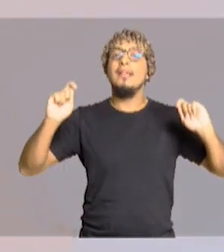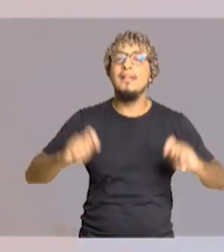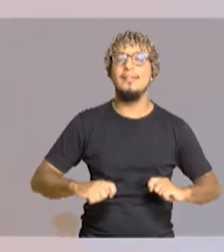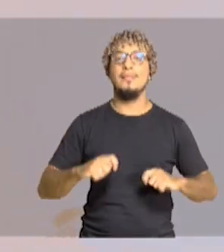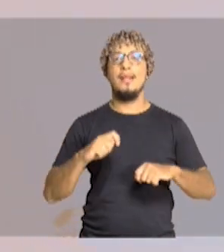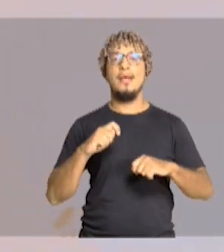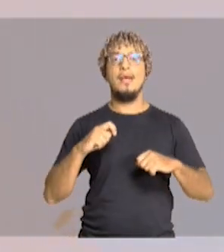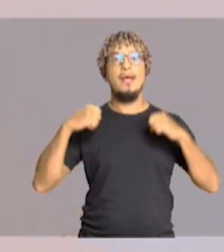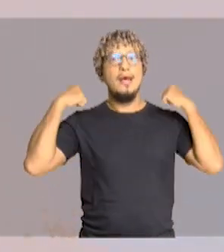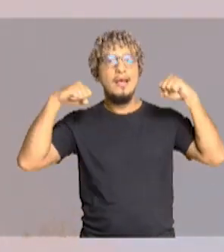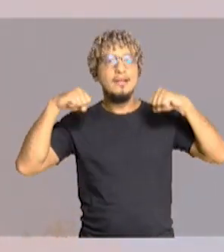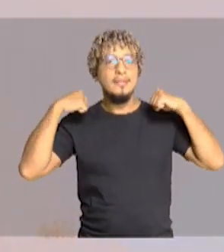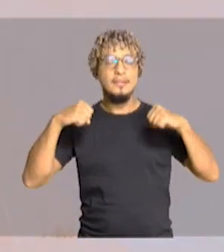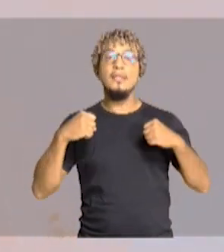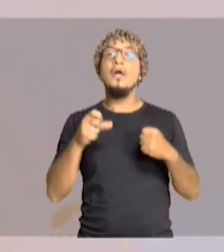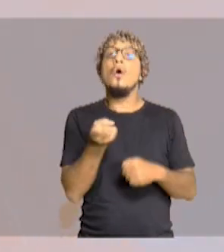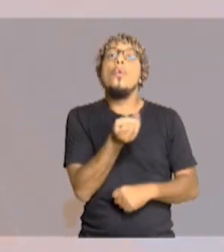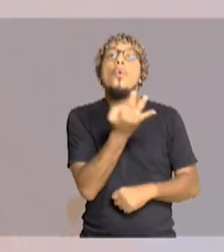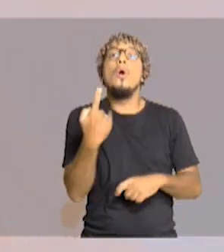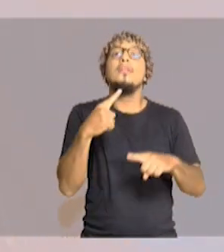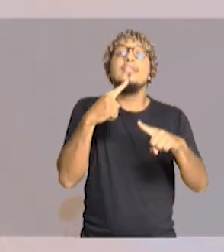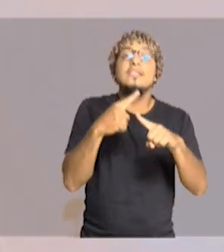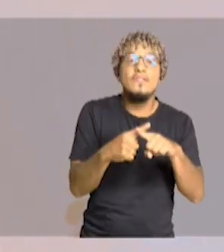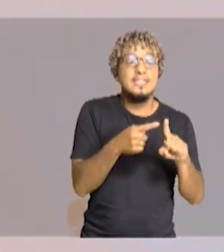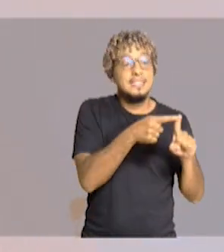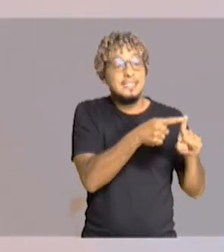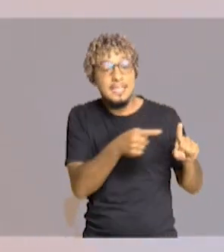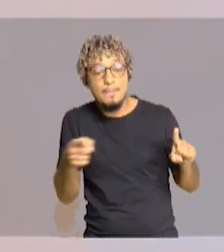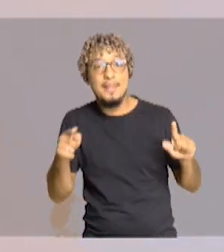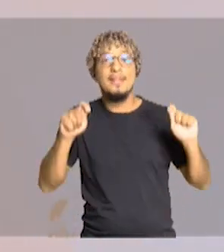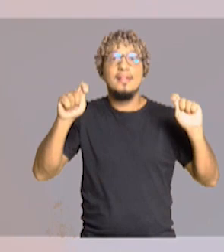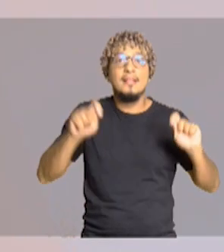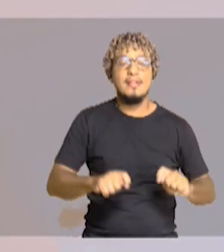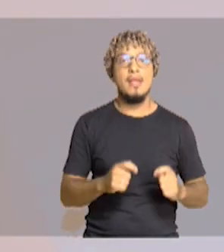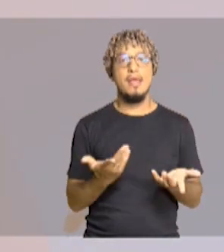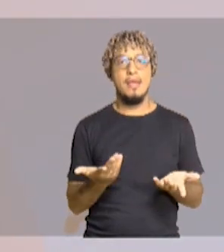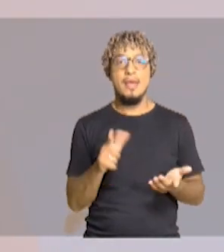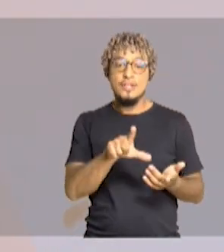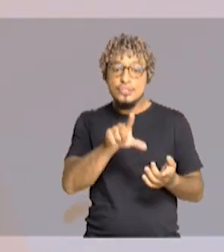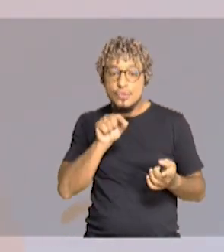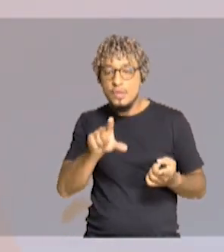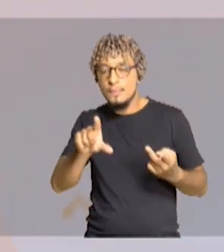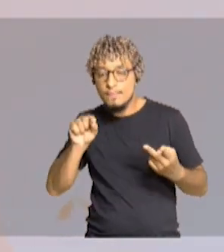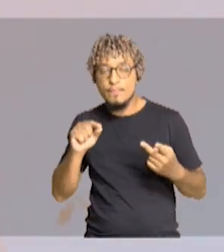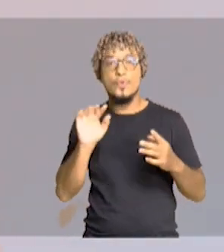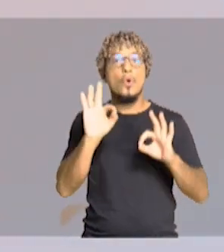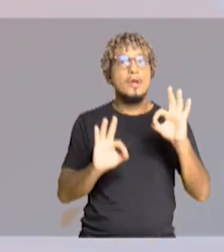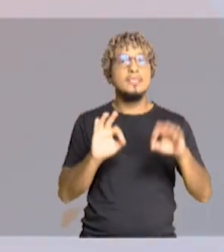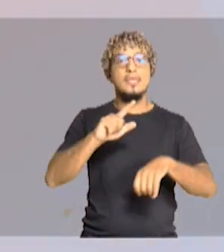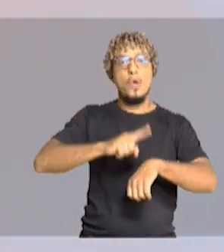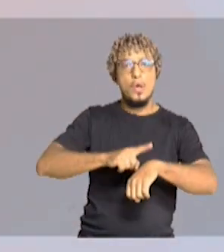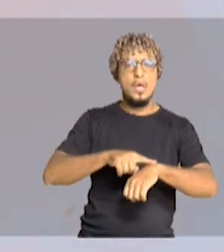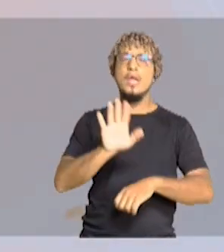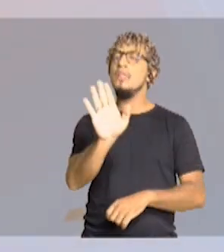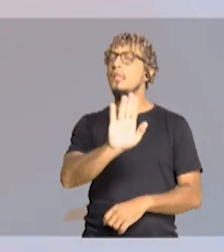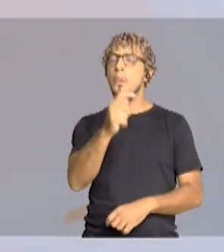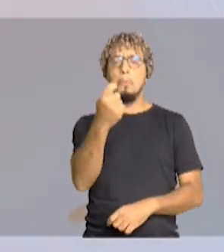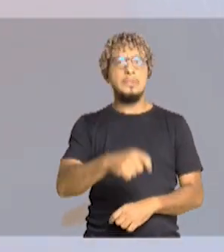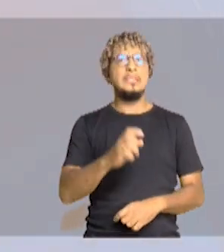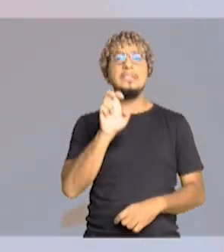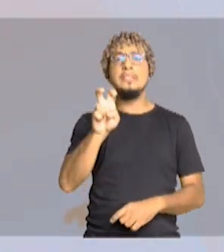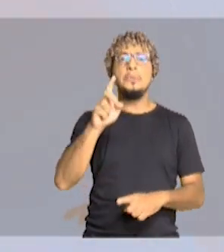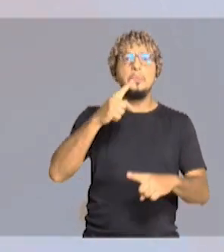aquele exercício e quantas vezes na semana você consegue fazer e determinar um horário não precisa fazer